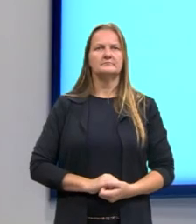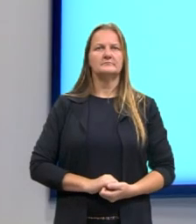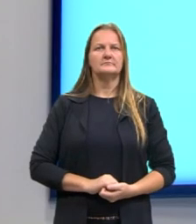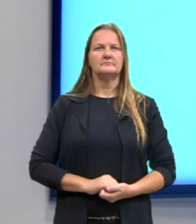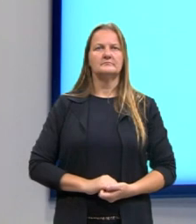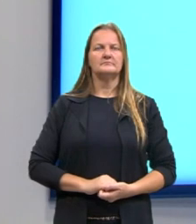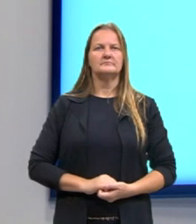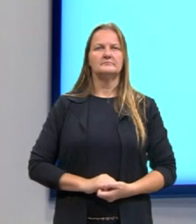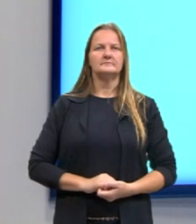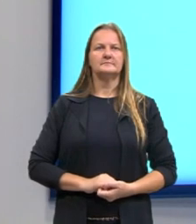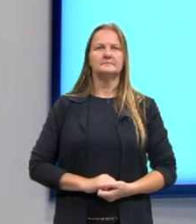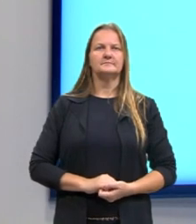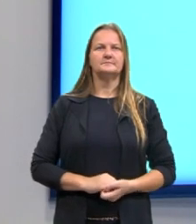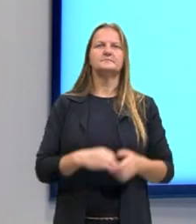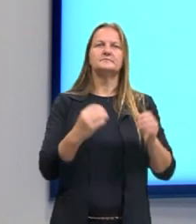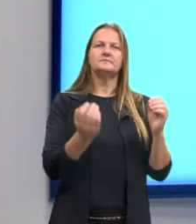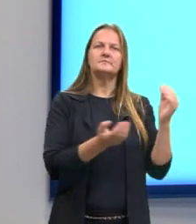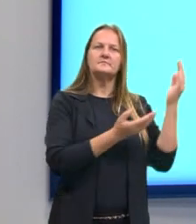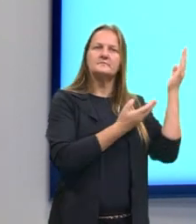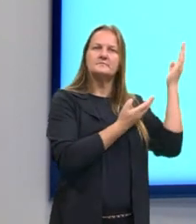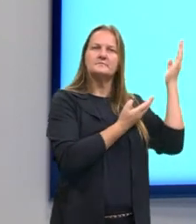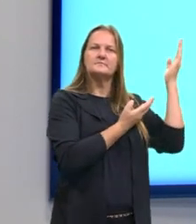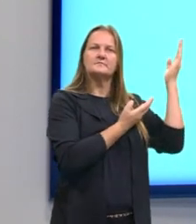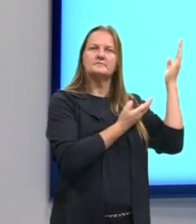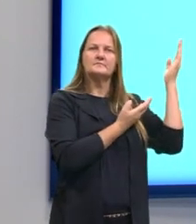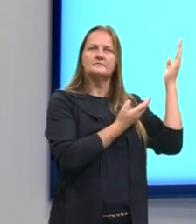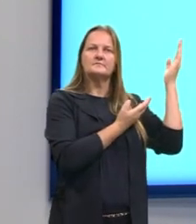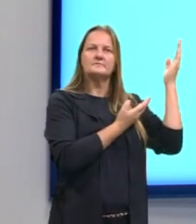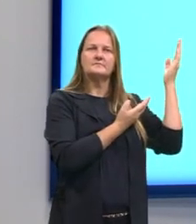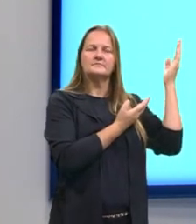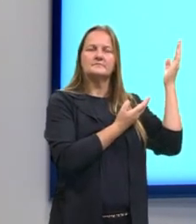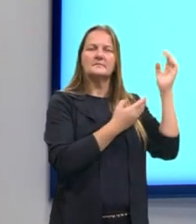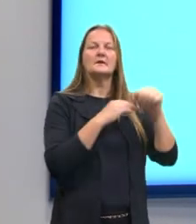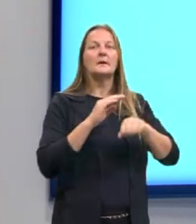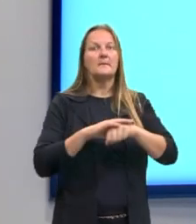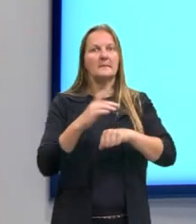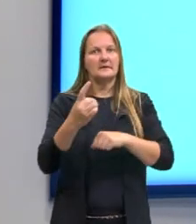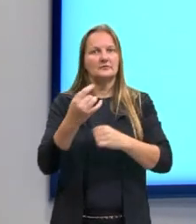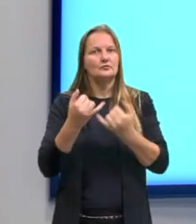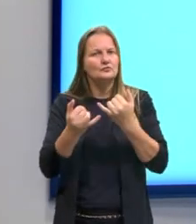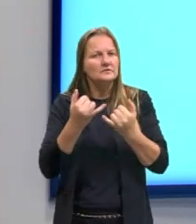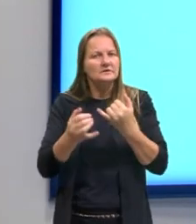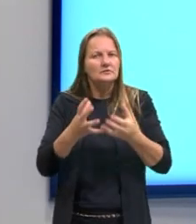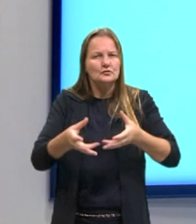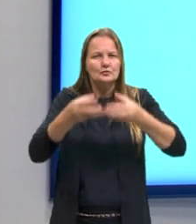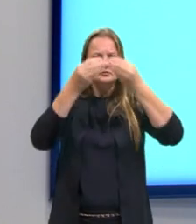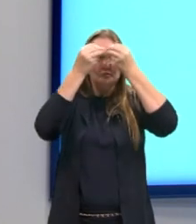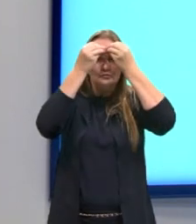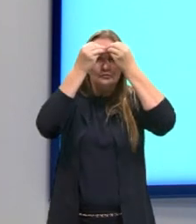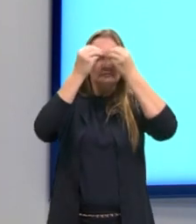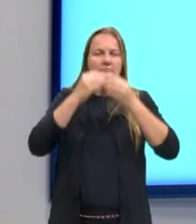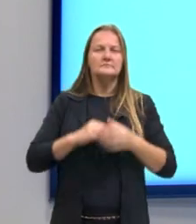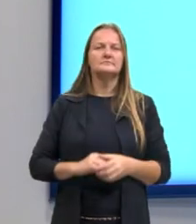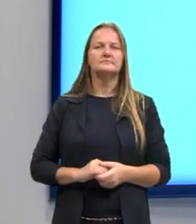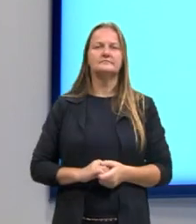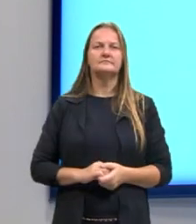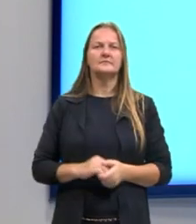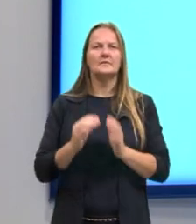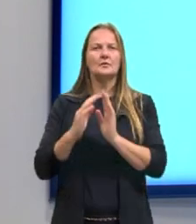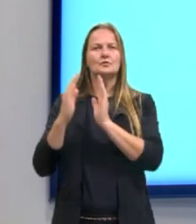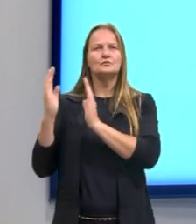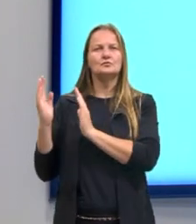Então aqui eu trago para vocês mais um exercício de fixação. Esse exercício de fixação aqui nós vamos estar fazendo aqui do